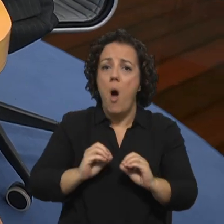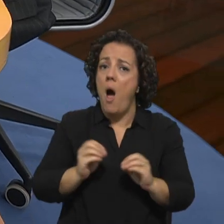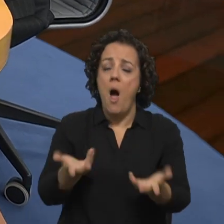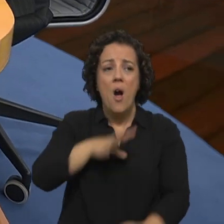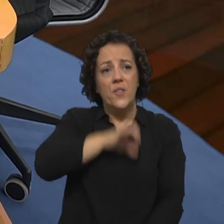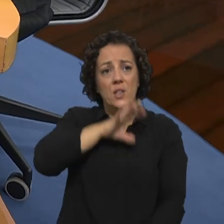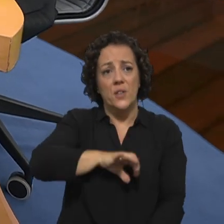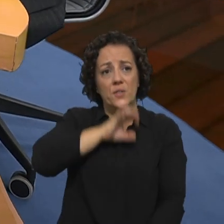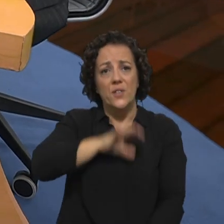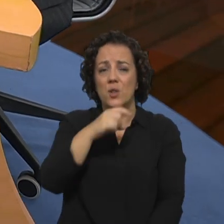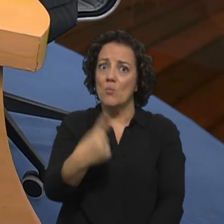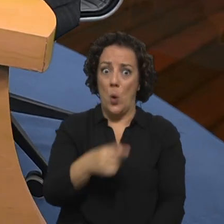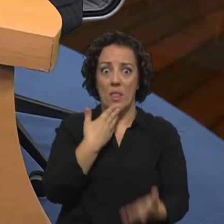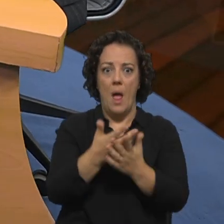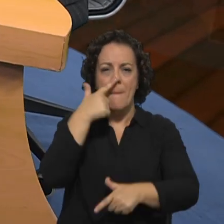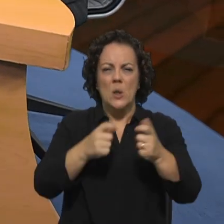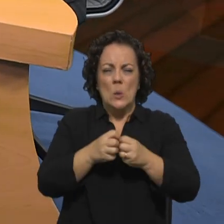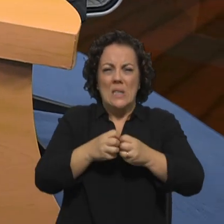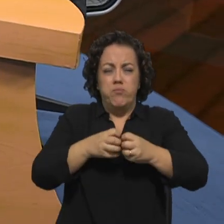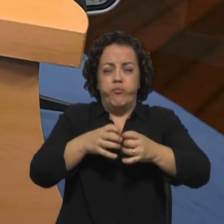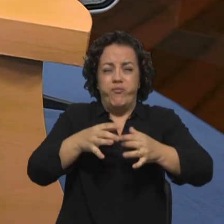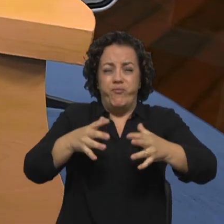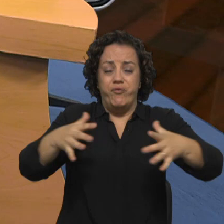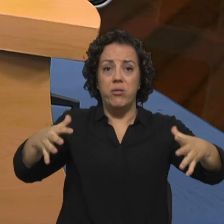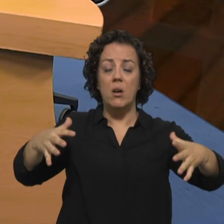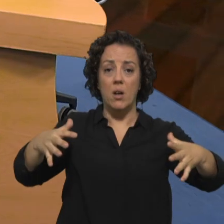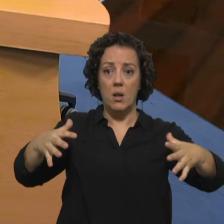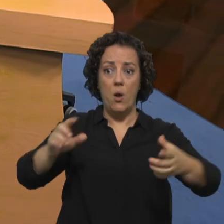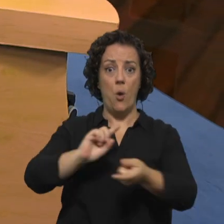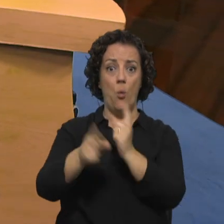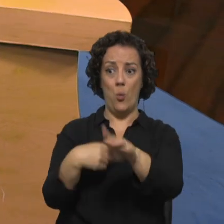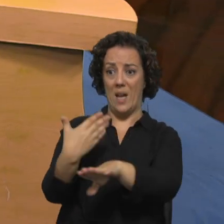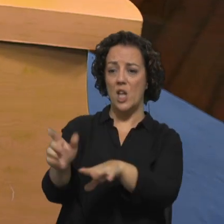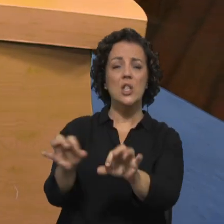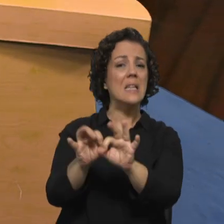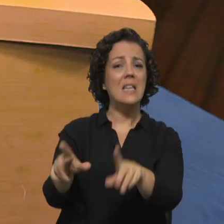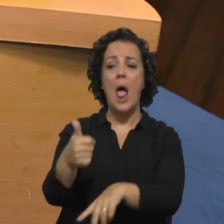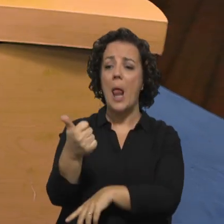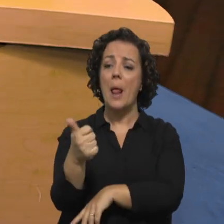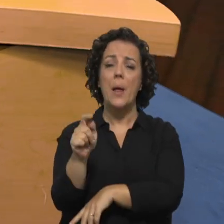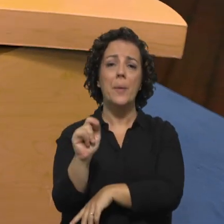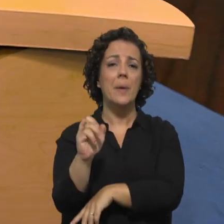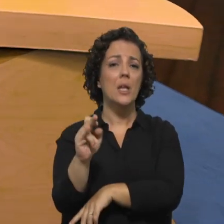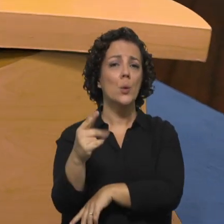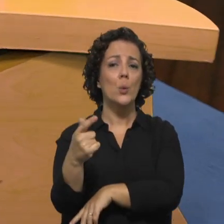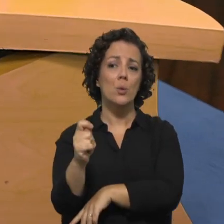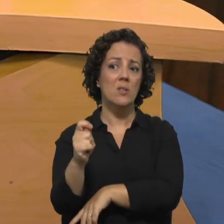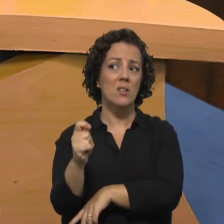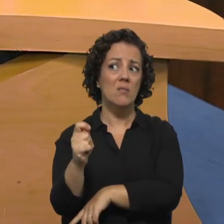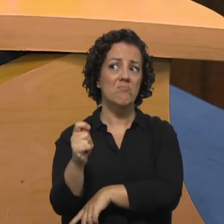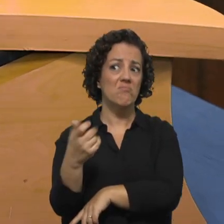se entretém as massas, porque o resto é como o Beirute. Até há uns anos atrás, e hoje não melhorou